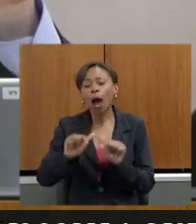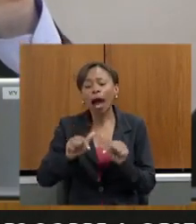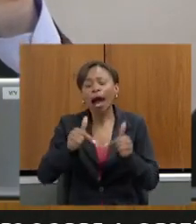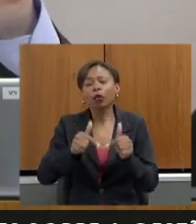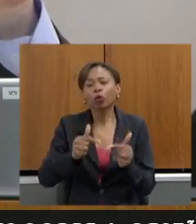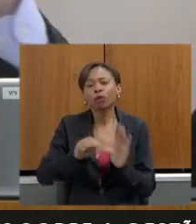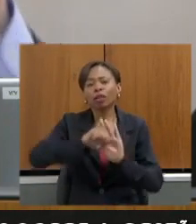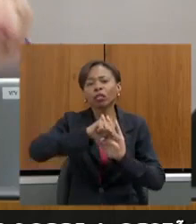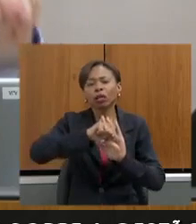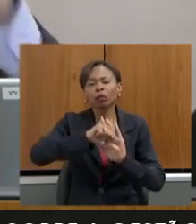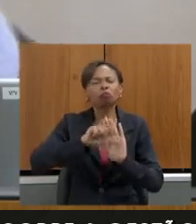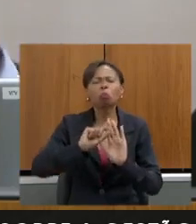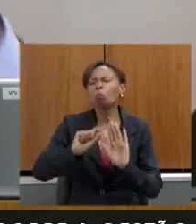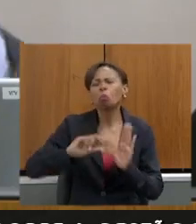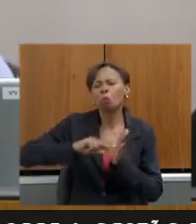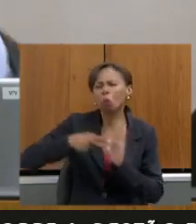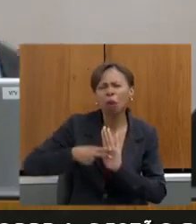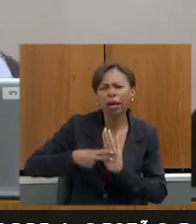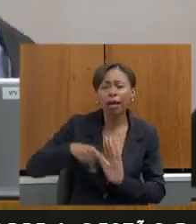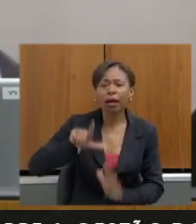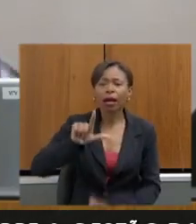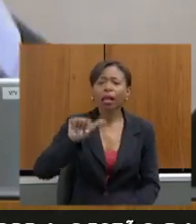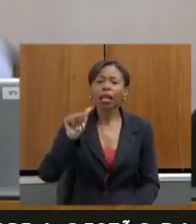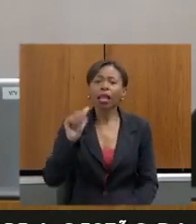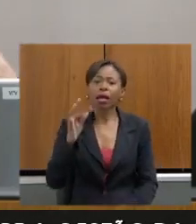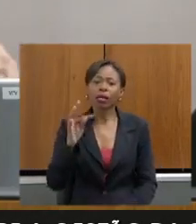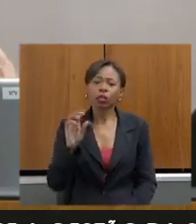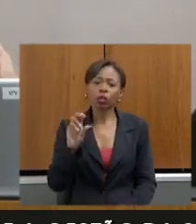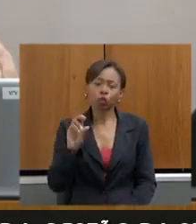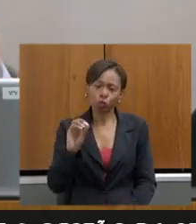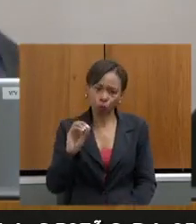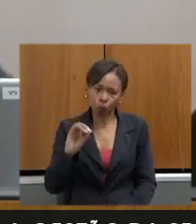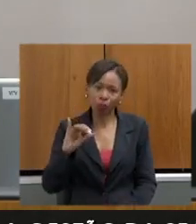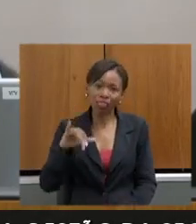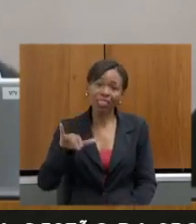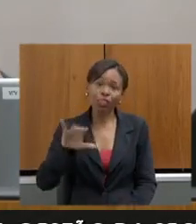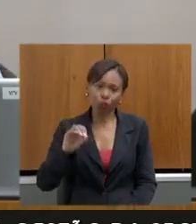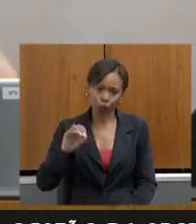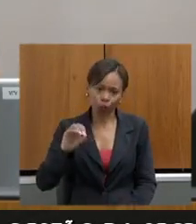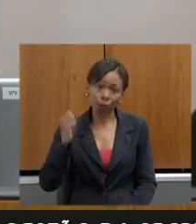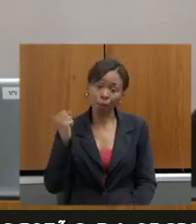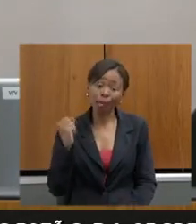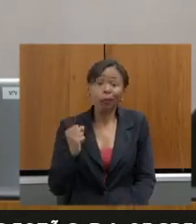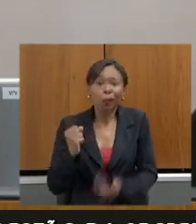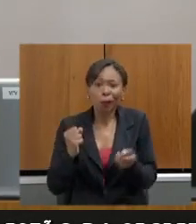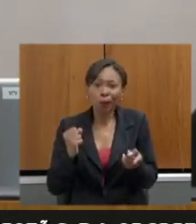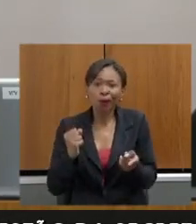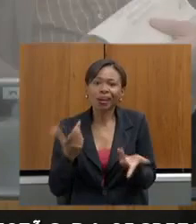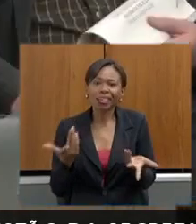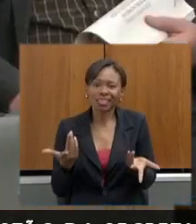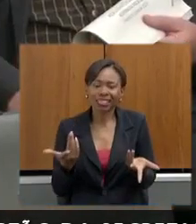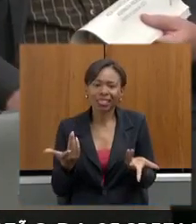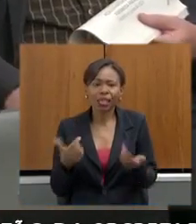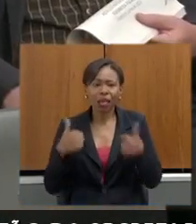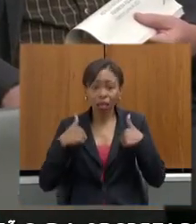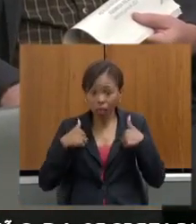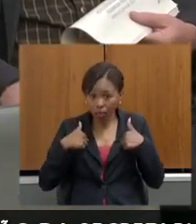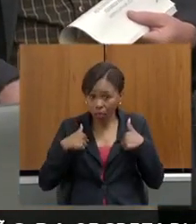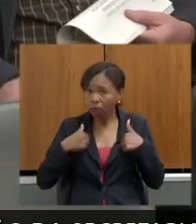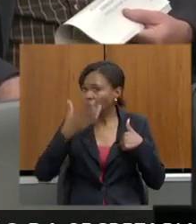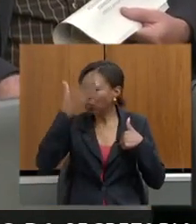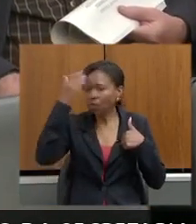latrocínio e eu nunca vou deixar enquanto estiver aqui sentado aqui na cadeira e deputado de